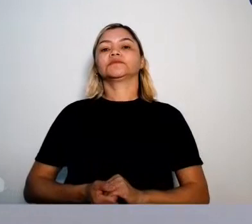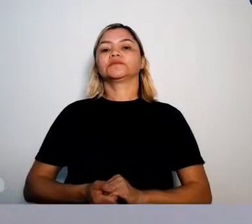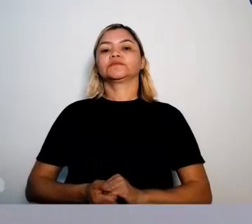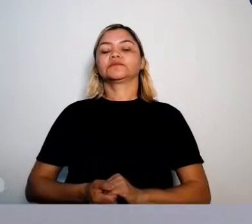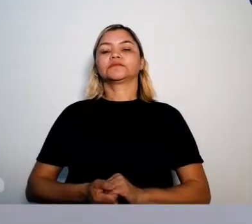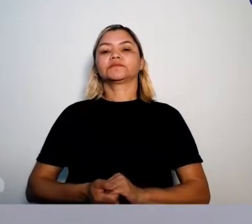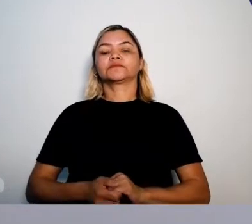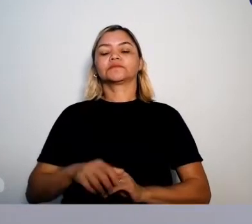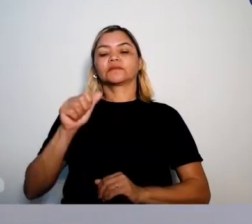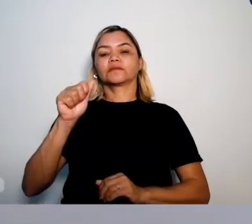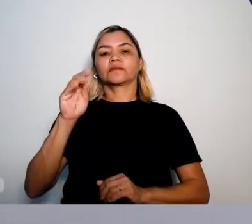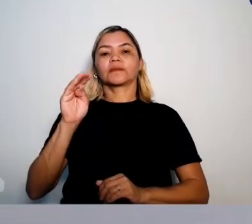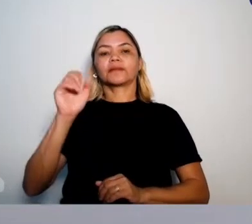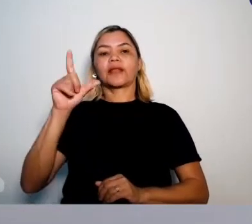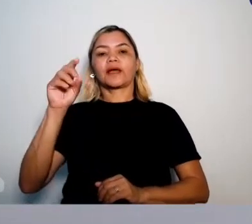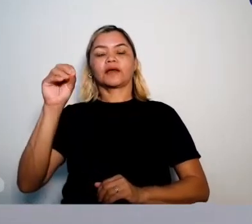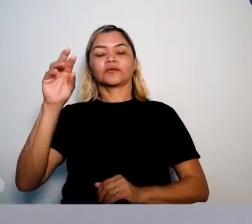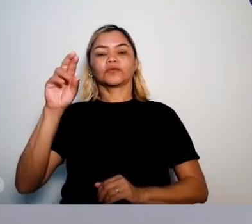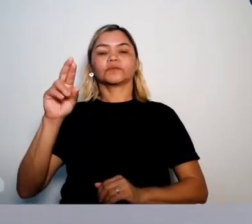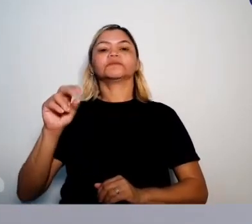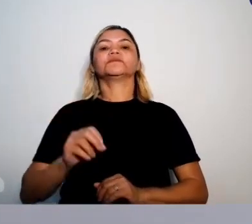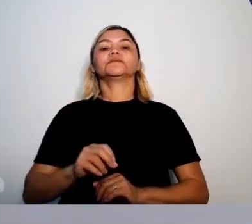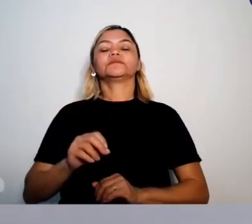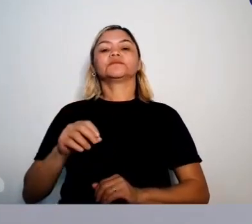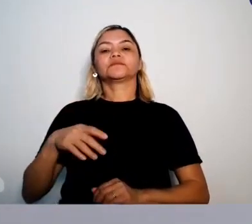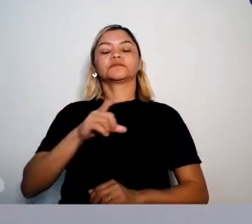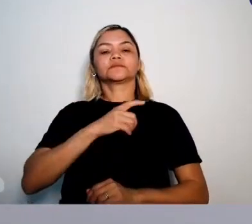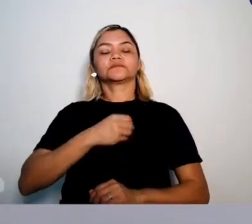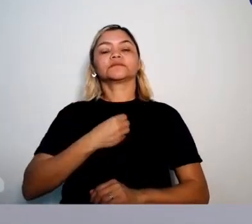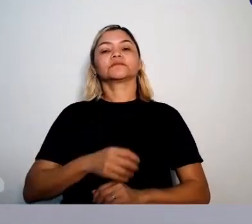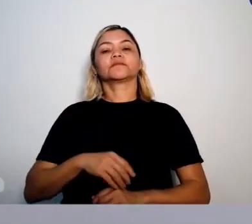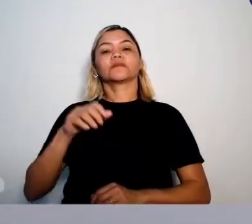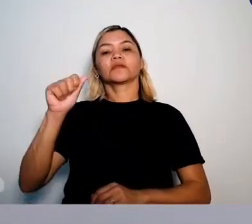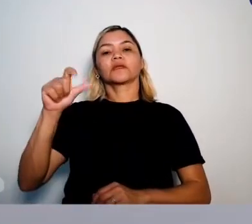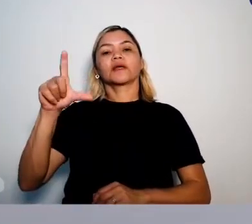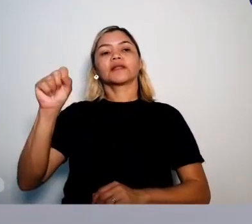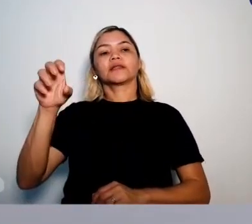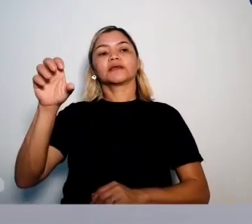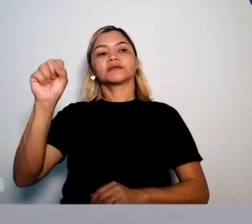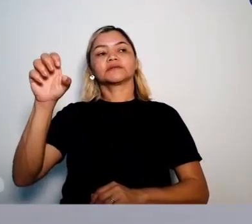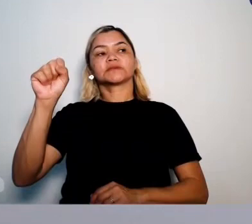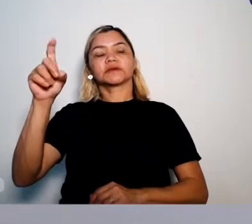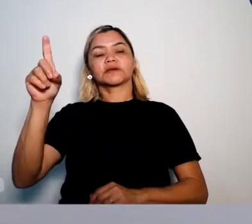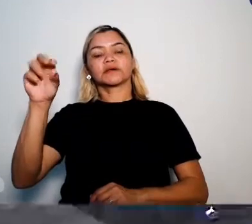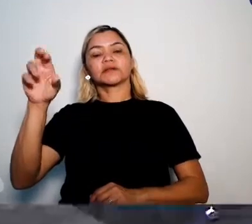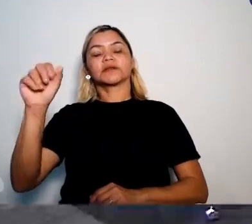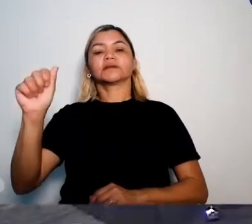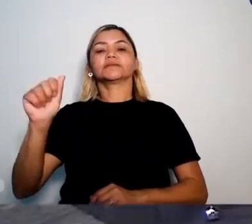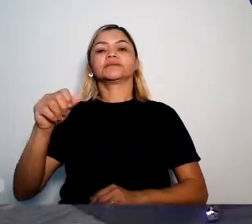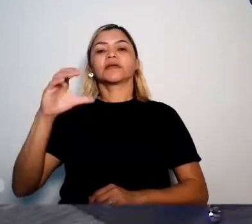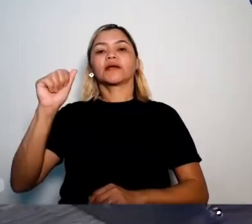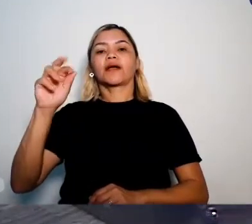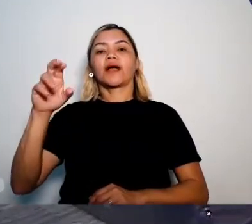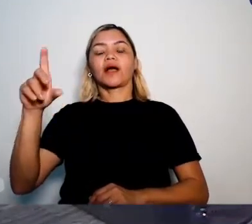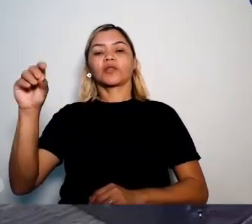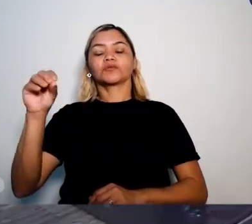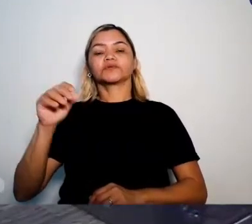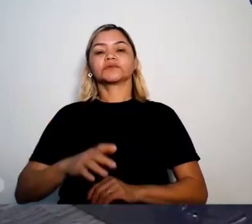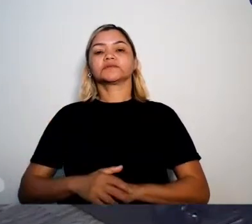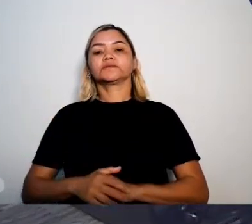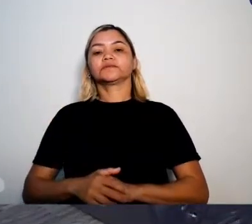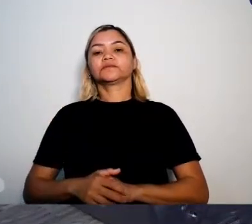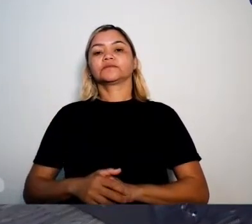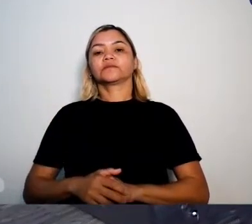Vereador Abelardo. Presente. Vereadora Alessandra Lucchesi. Presente. Vereador Carlos Trigo. Presente.